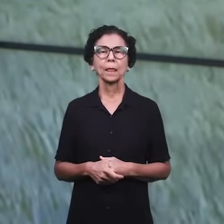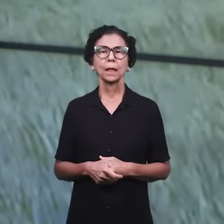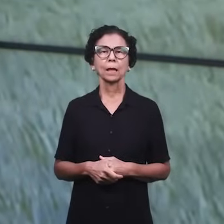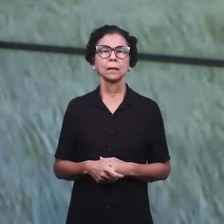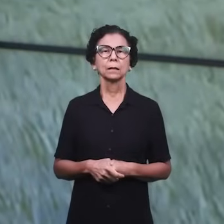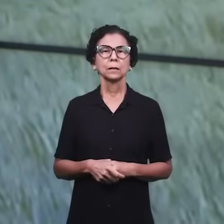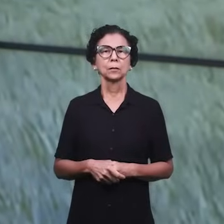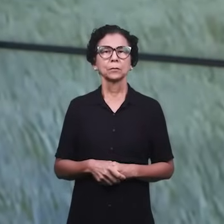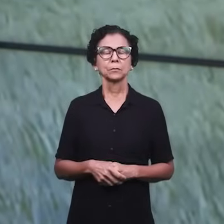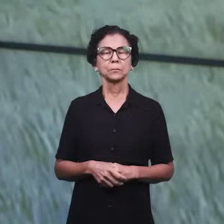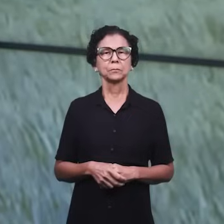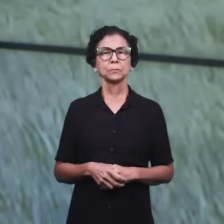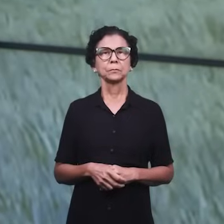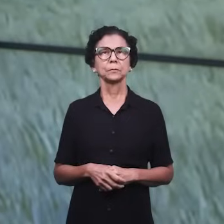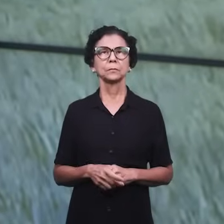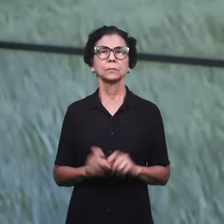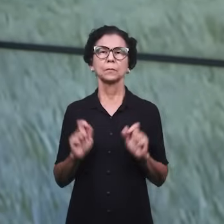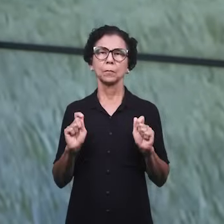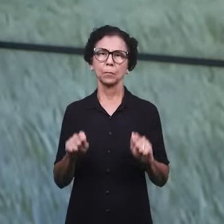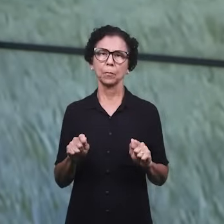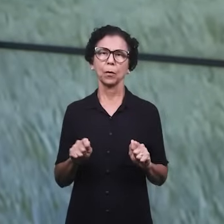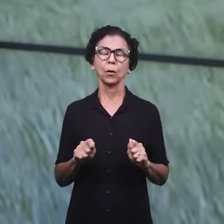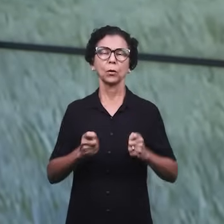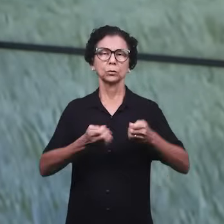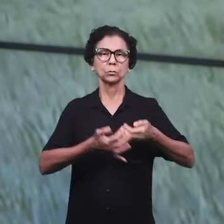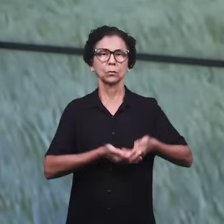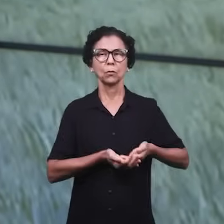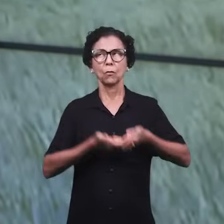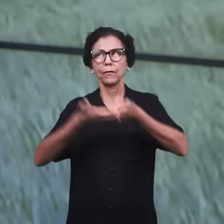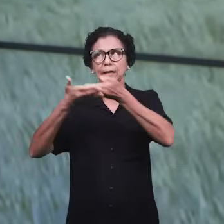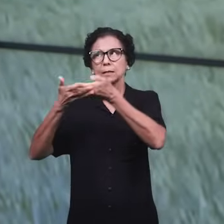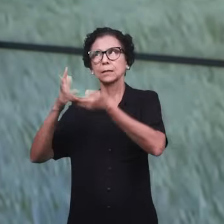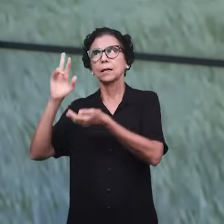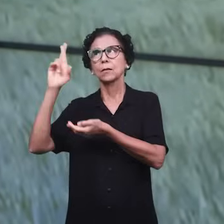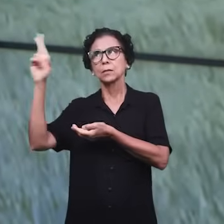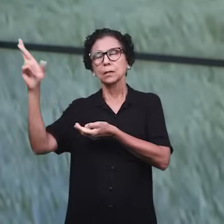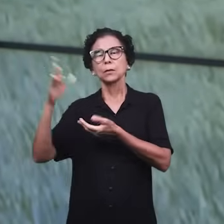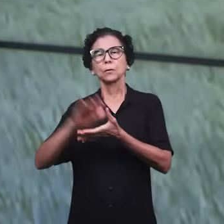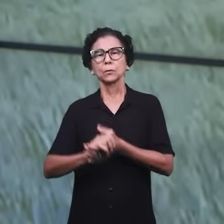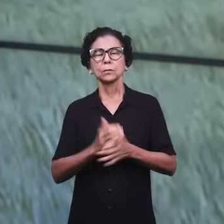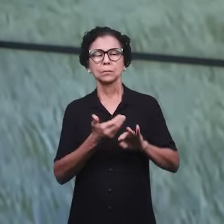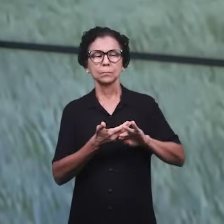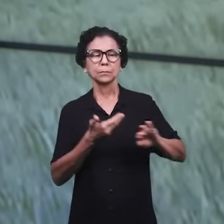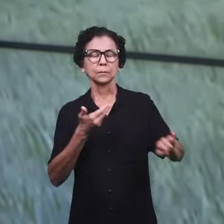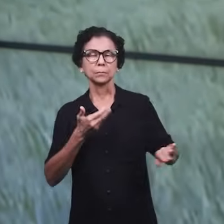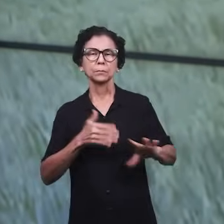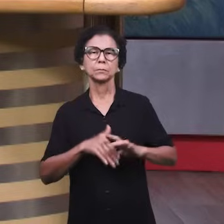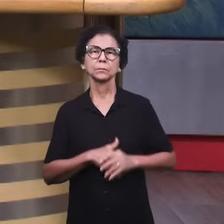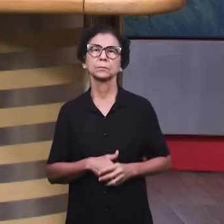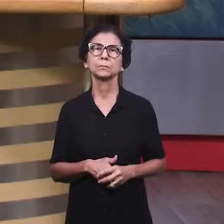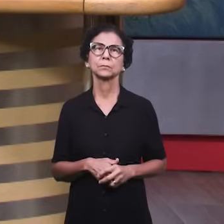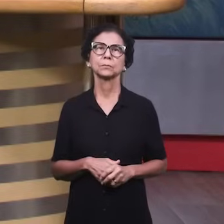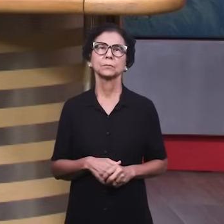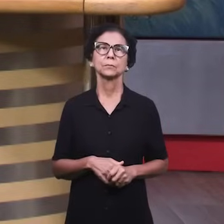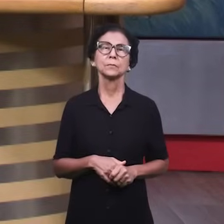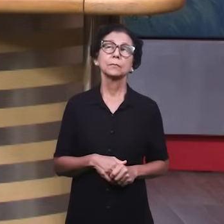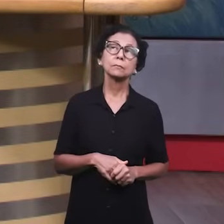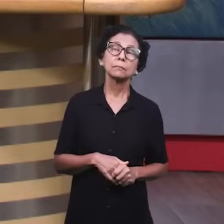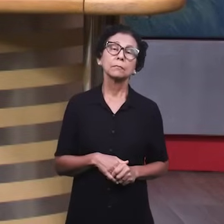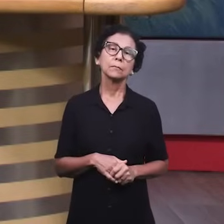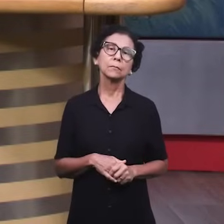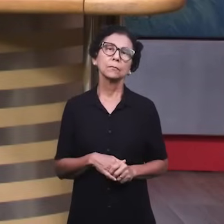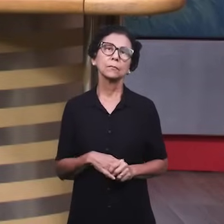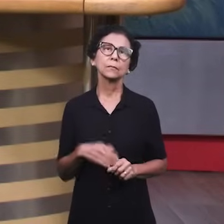tempo da Graça podem ser podem ser consagrados ao Senhor e eu volto ao exemplo que eu acho que é o mais significante pra